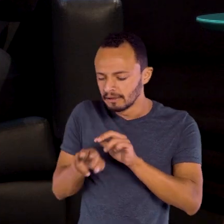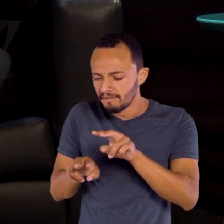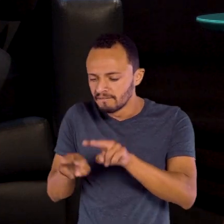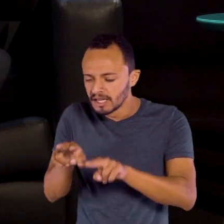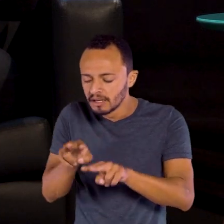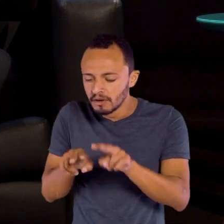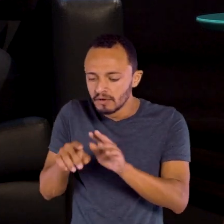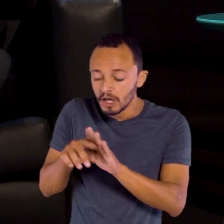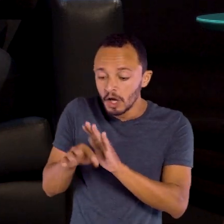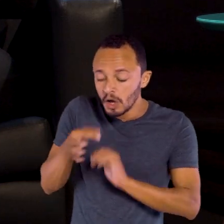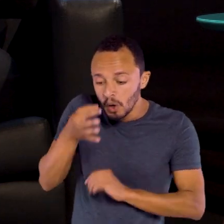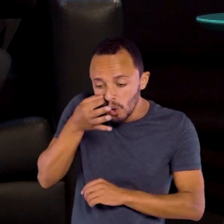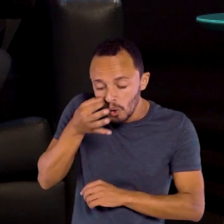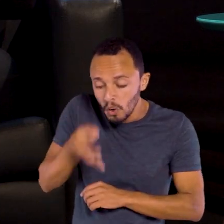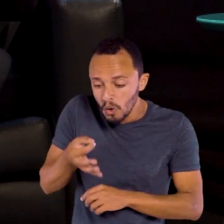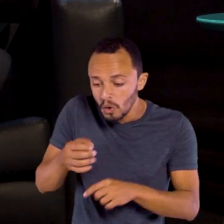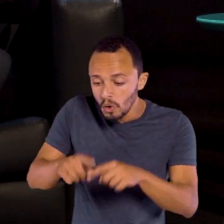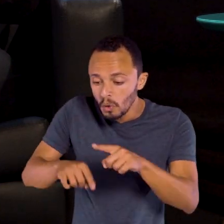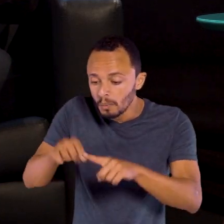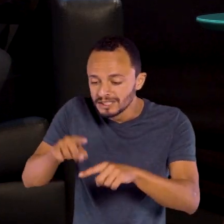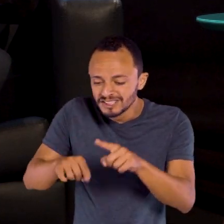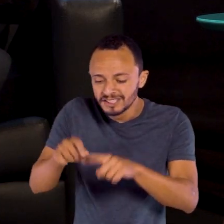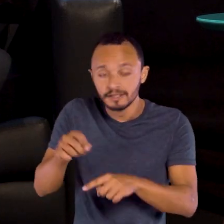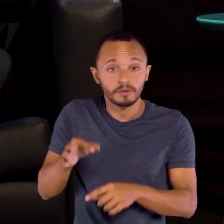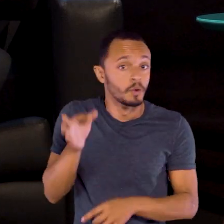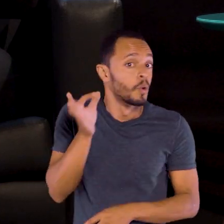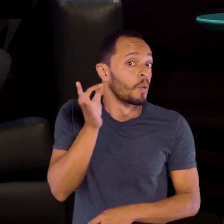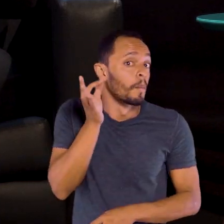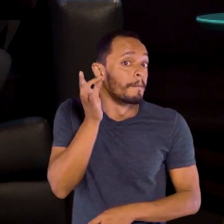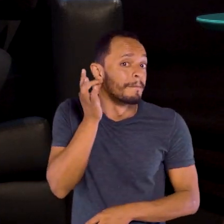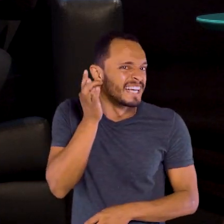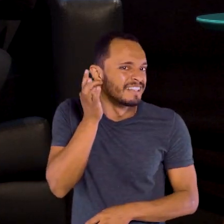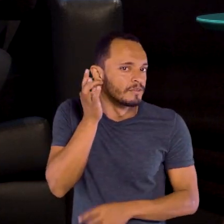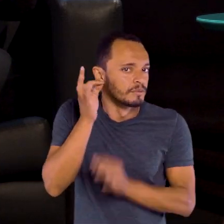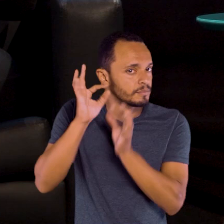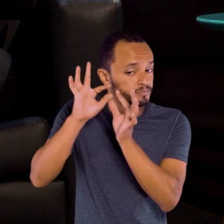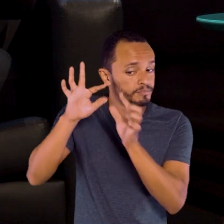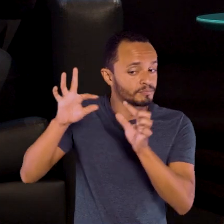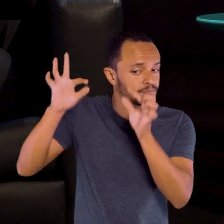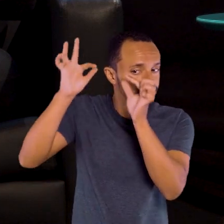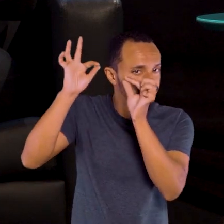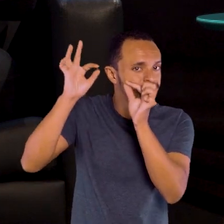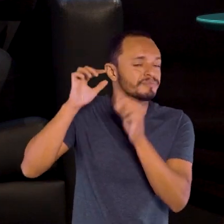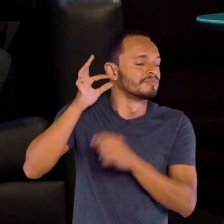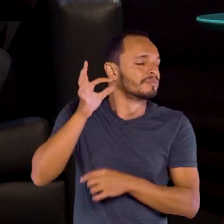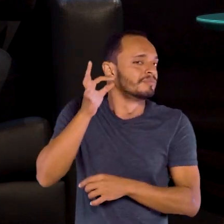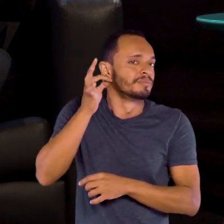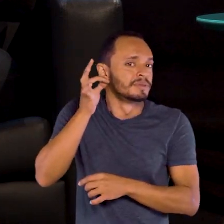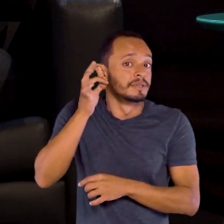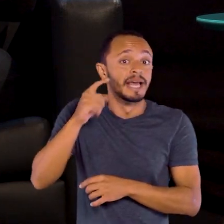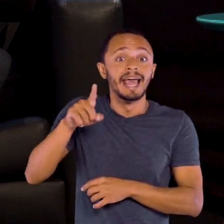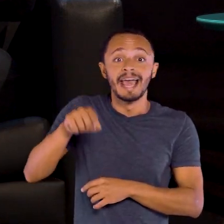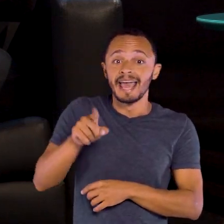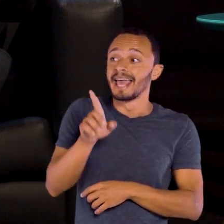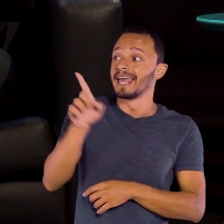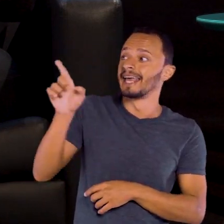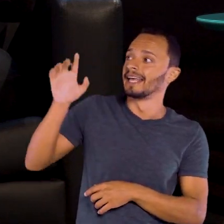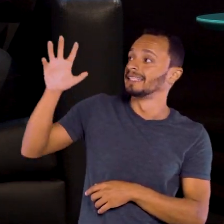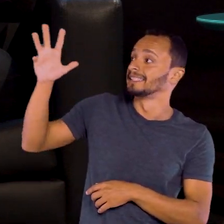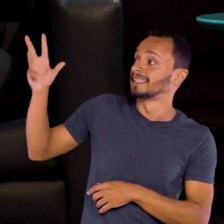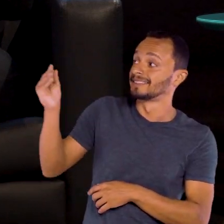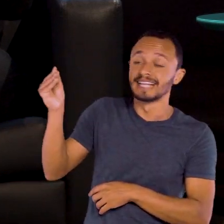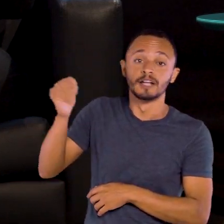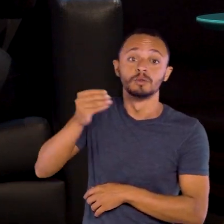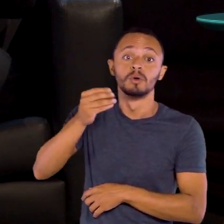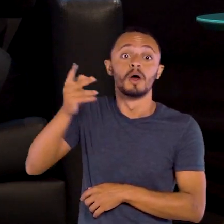tal. E o brinco me chamou a atenção porque vinha assim, né, muito usado por escravizados de